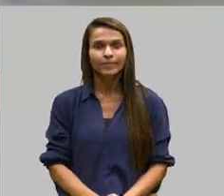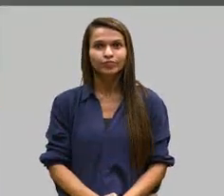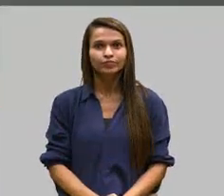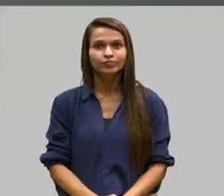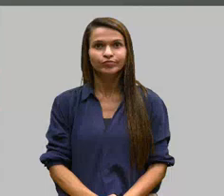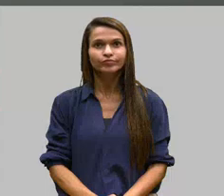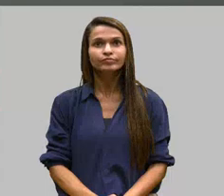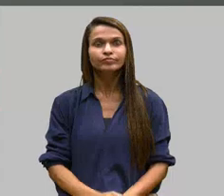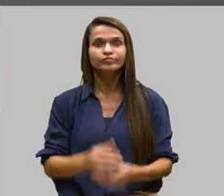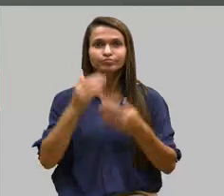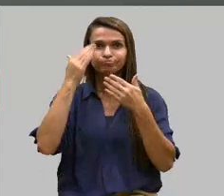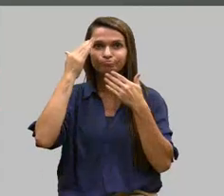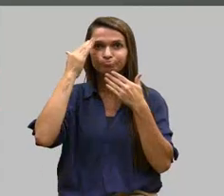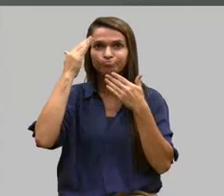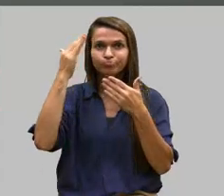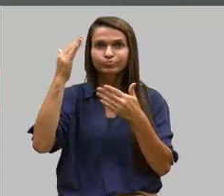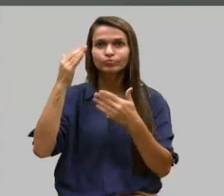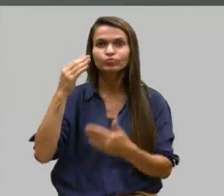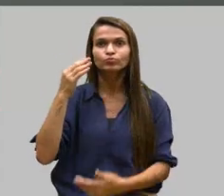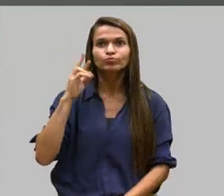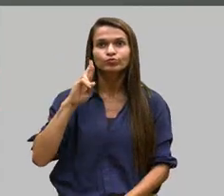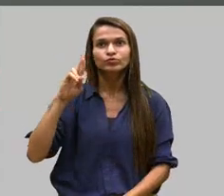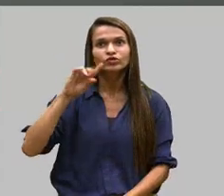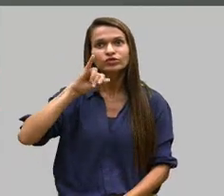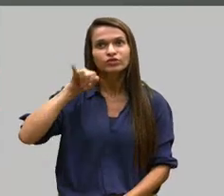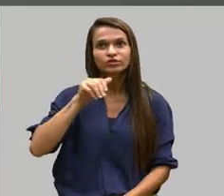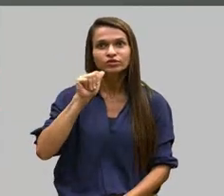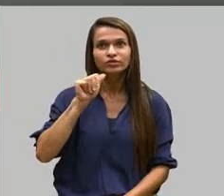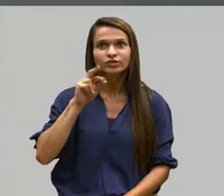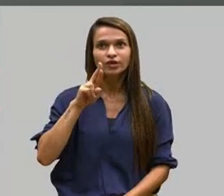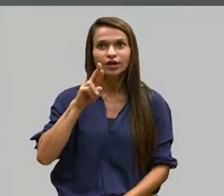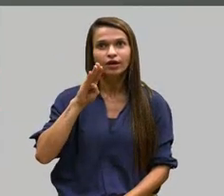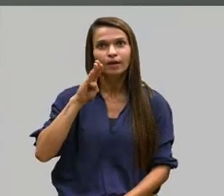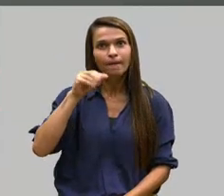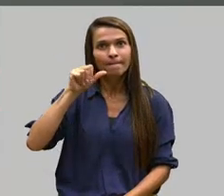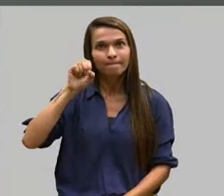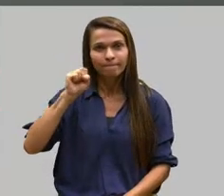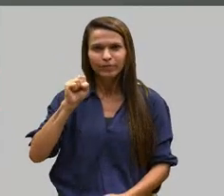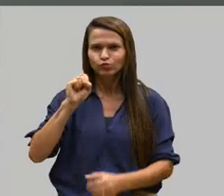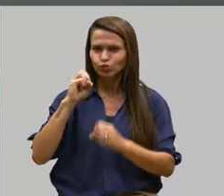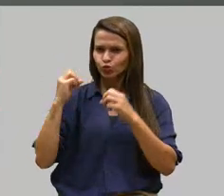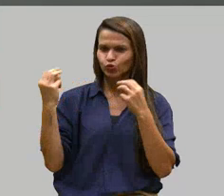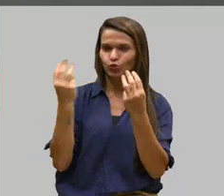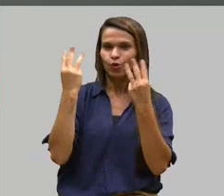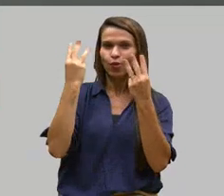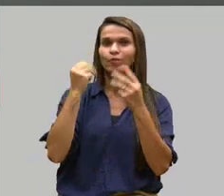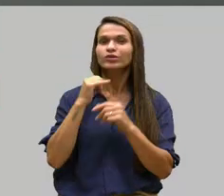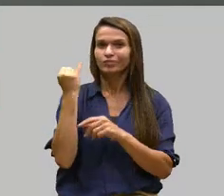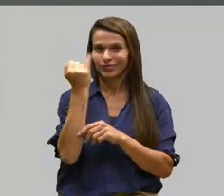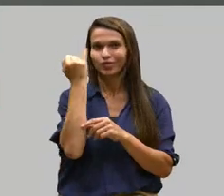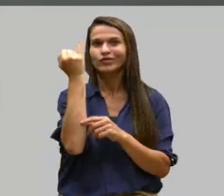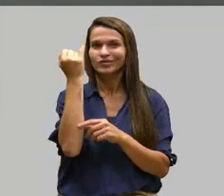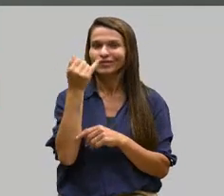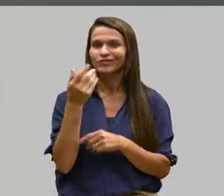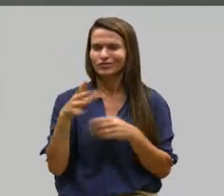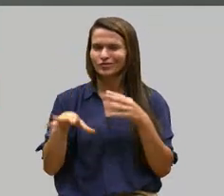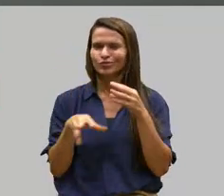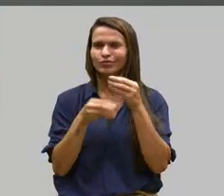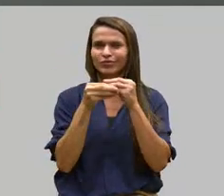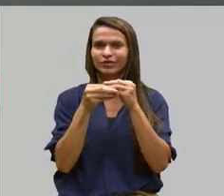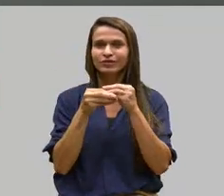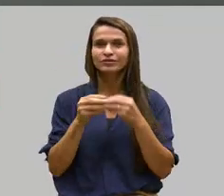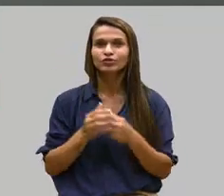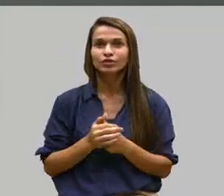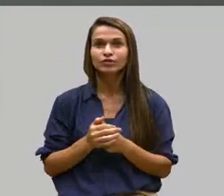agradeço as palavras Doutor Jarbas palavras sábias de um show aqui para nós muito importante Doutor Jarvis inclusive